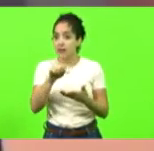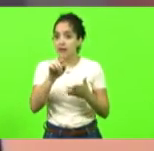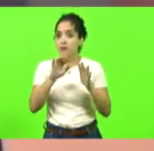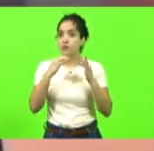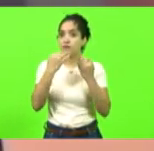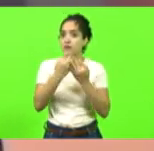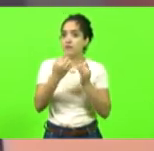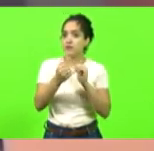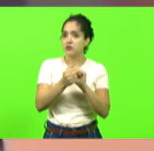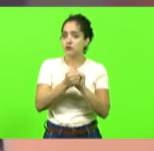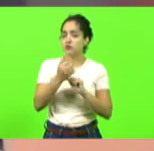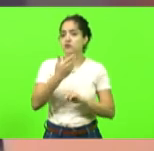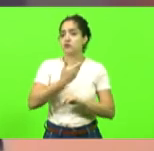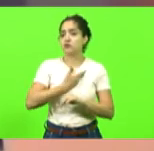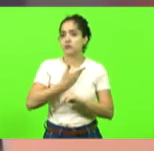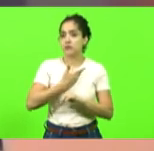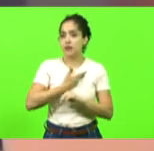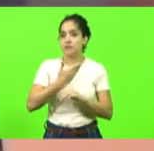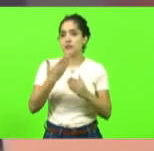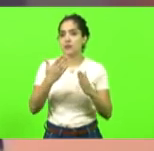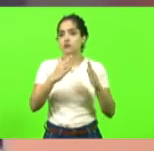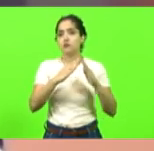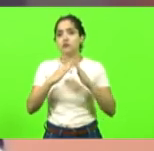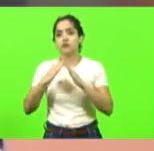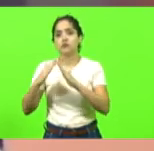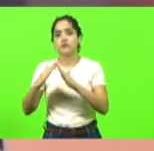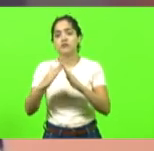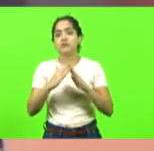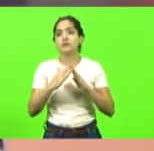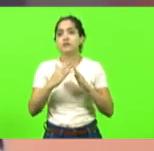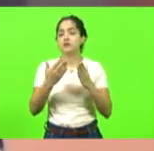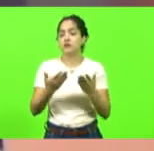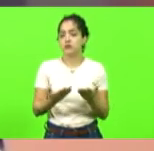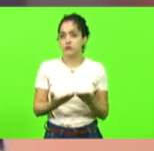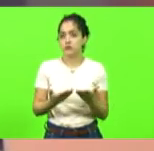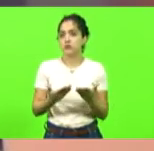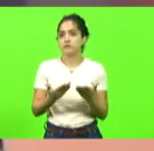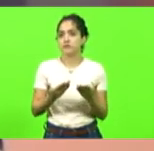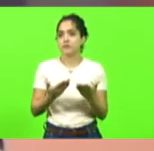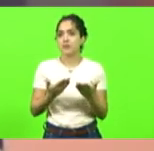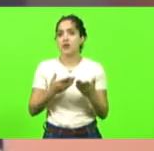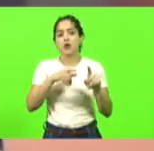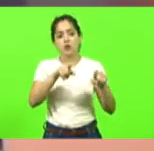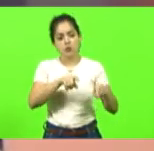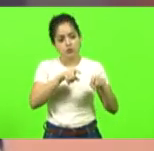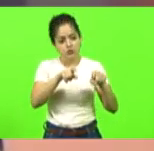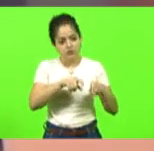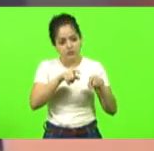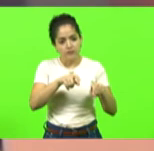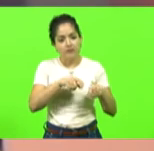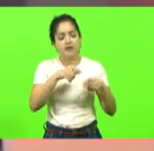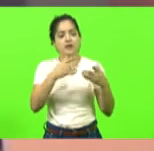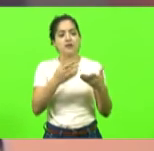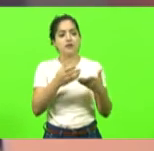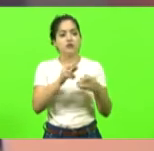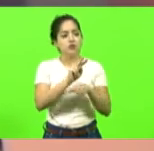com seus amigos, com seus vizinhos, de quem lá está cultivando a terra, construindo